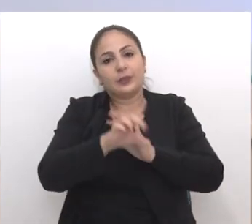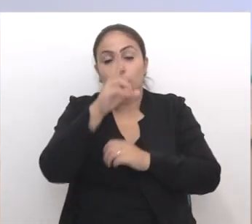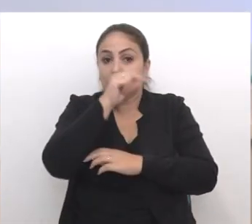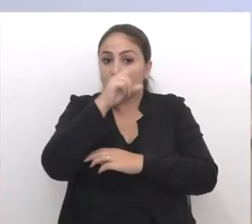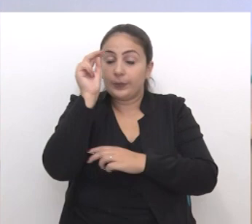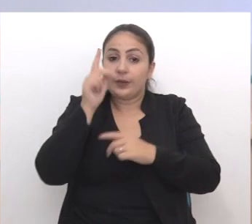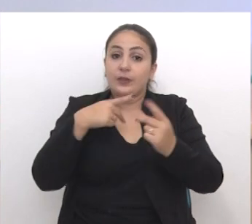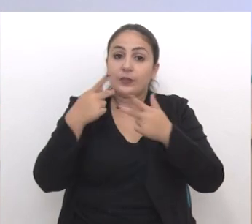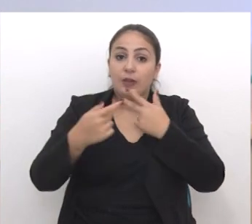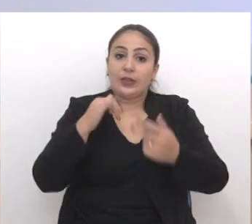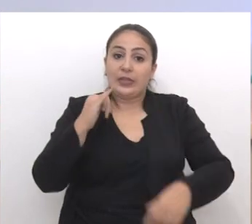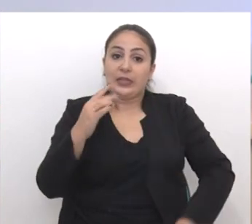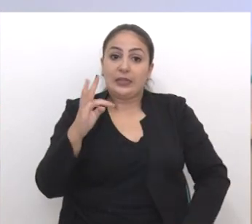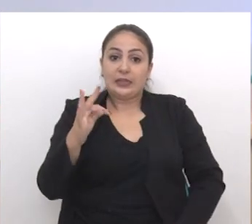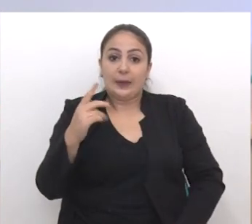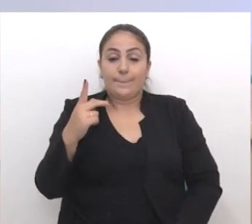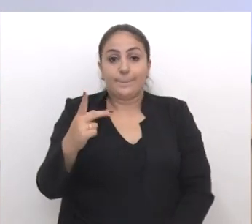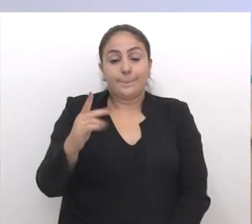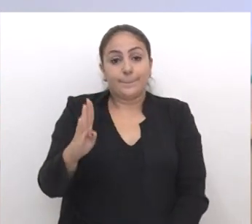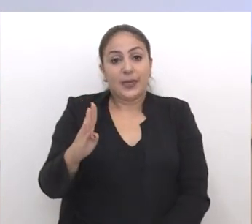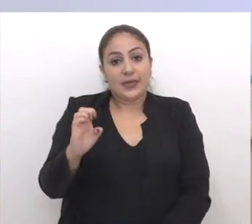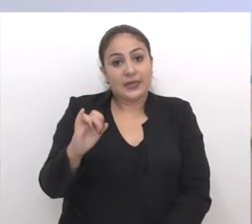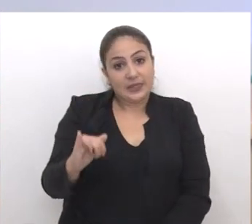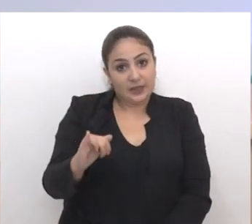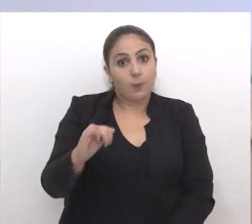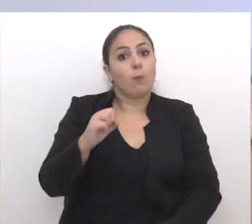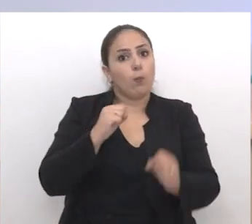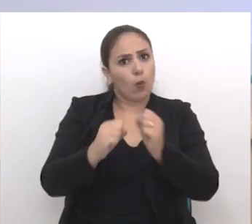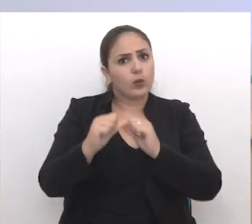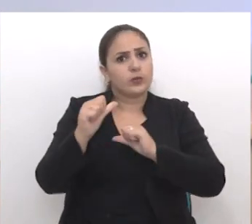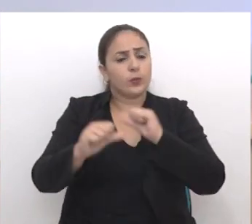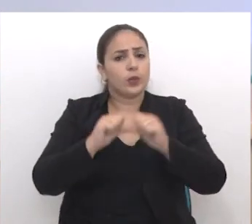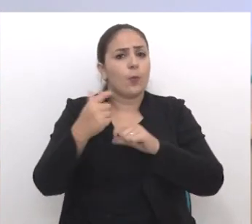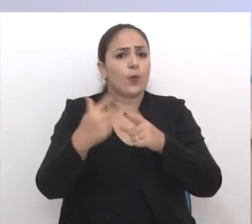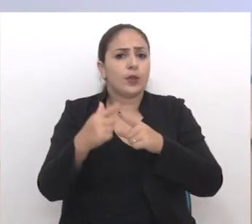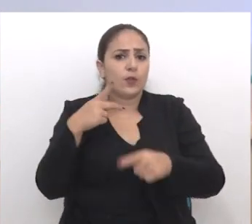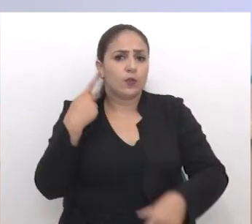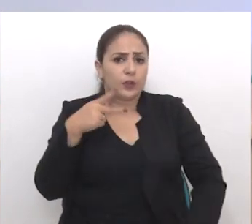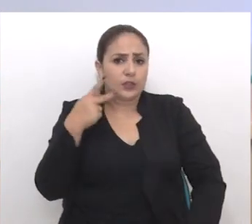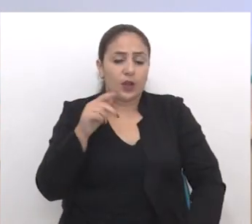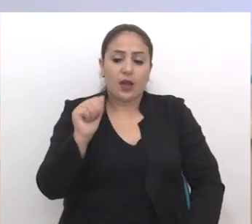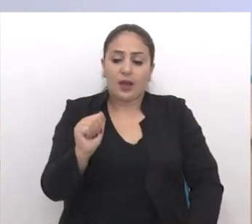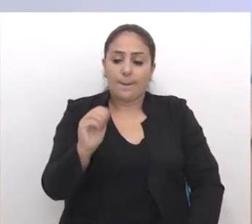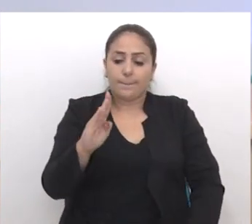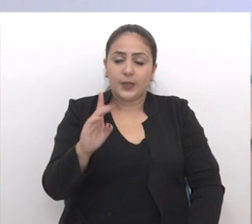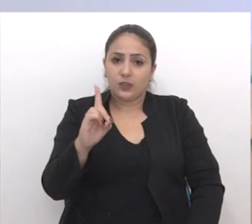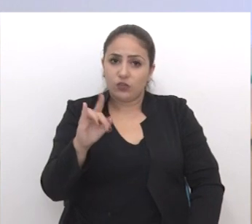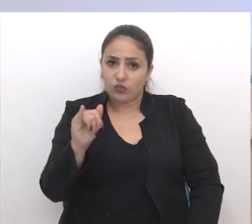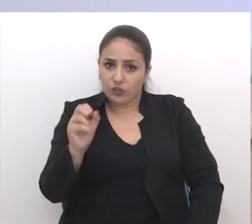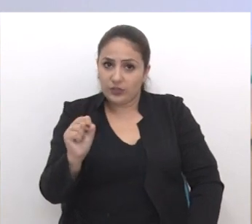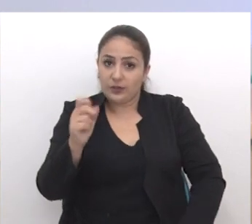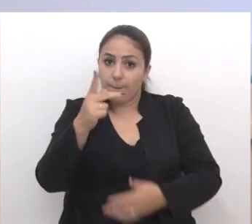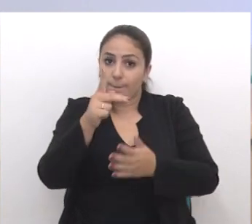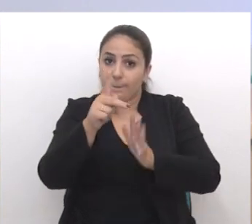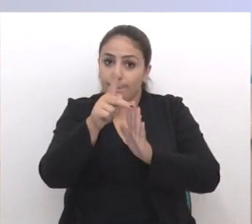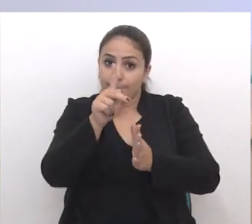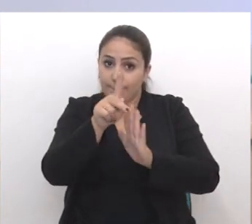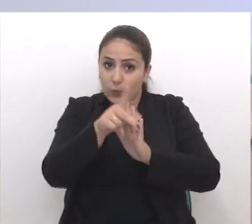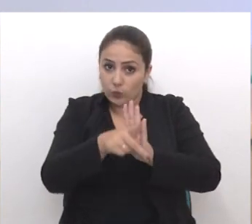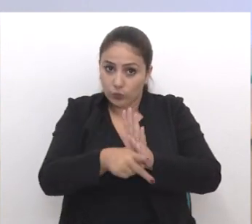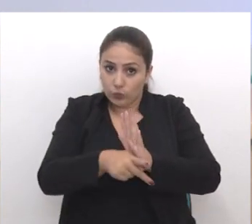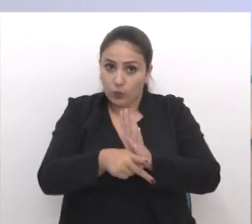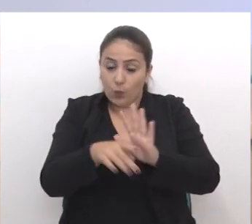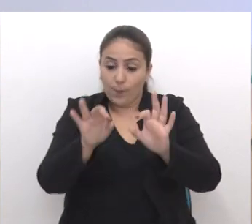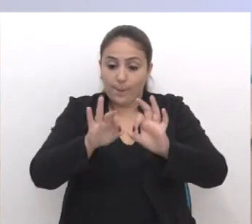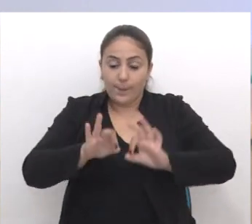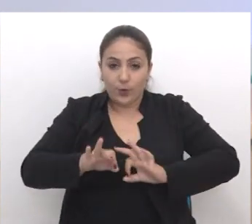municipal que trata do ITBI pode ser alterada. Isso porque o vereador Abdias Franco acaba de protocolar um